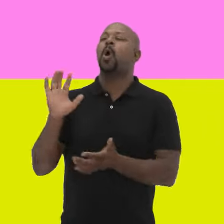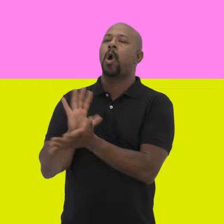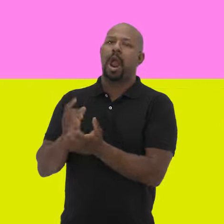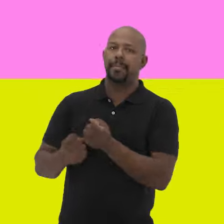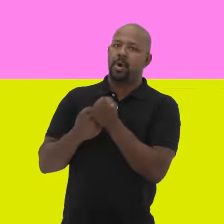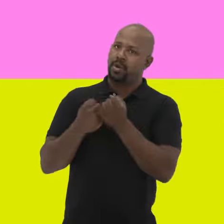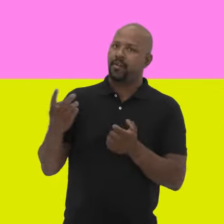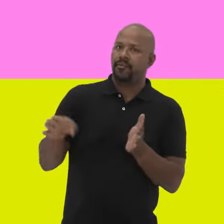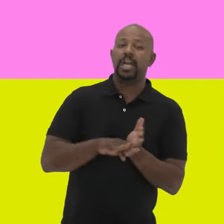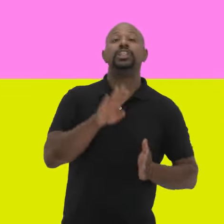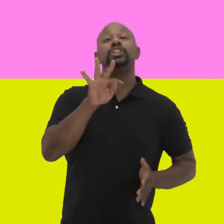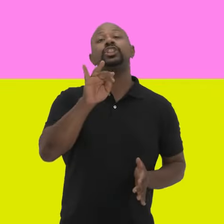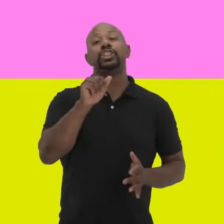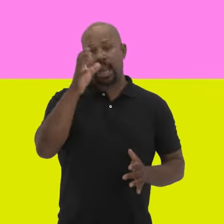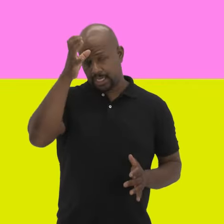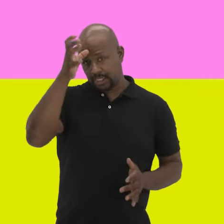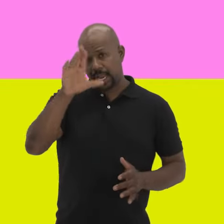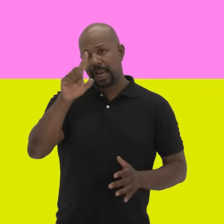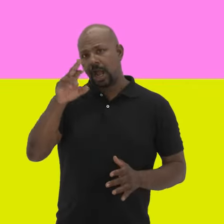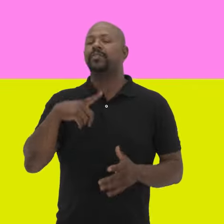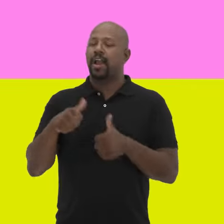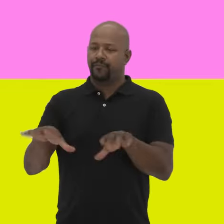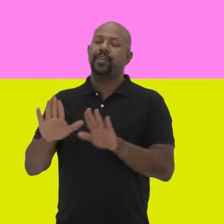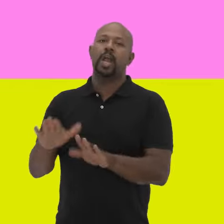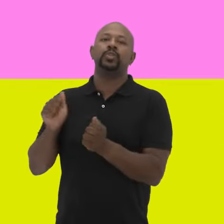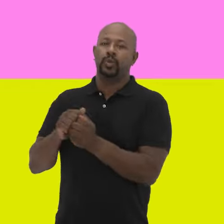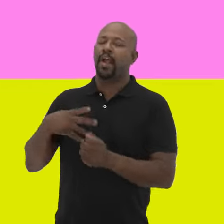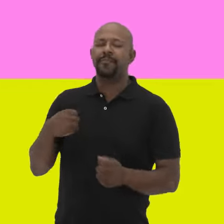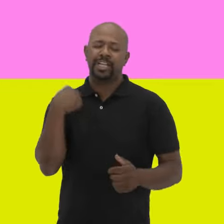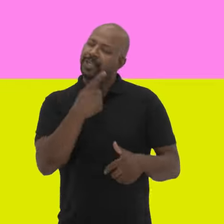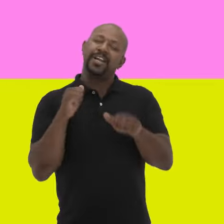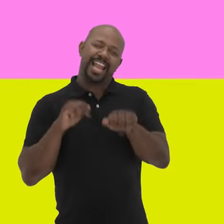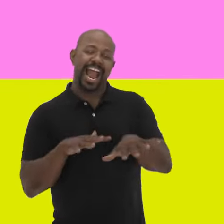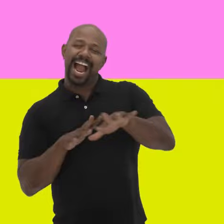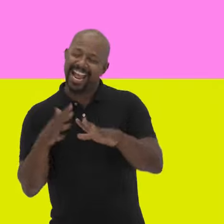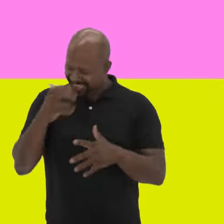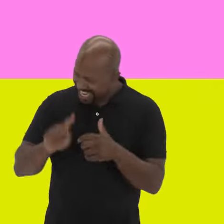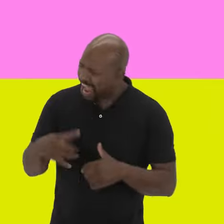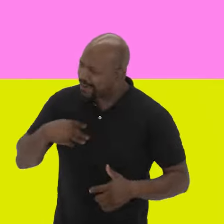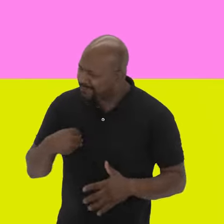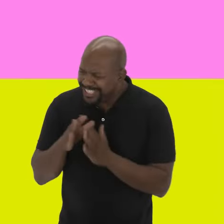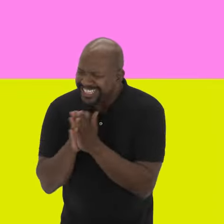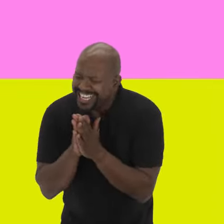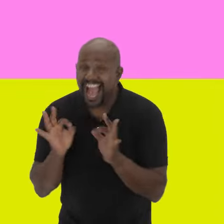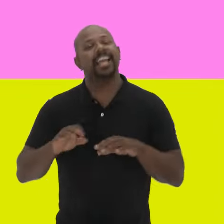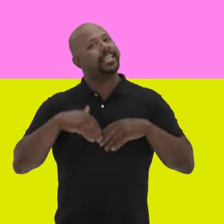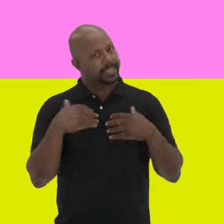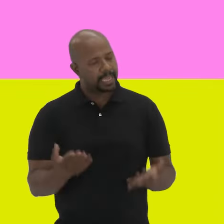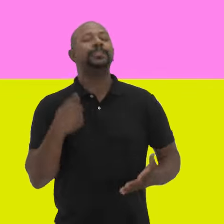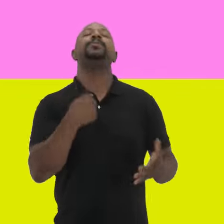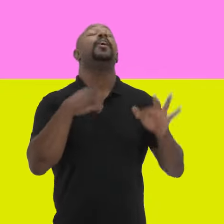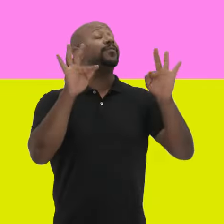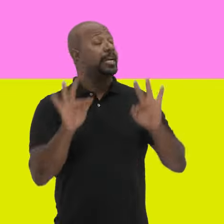rede de apoio não chega. Hoje a tia Cláudia vai ficar com a Violeta pra gente poder fazer o cortejo, né, filha? E